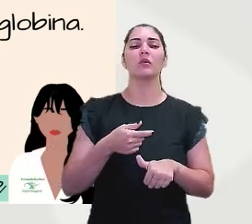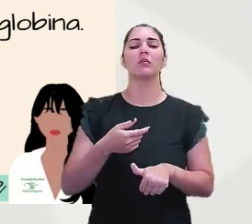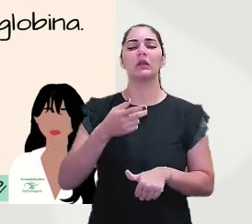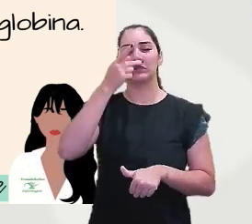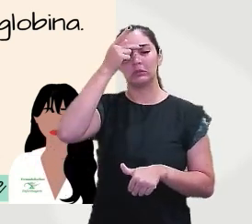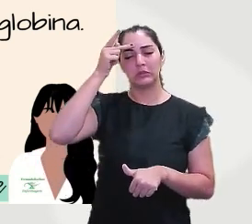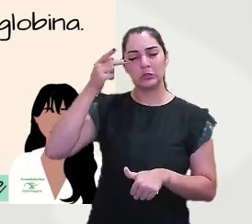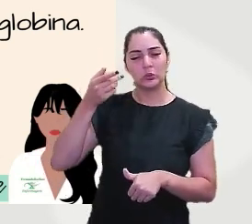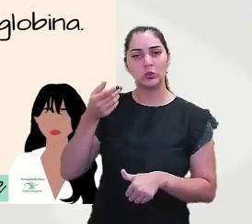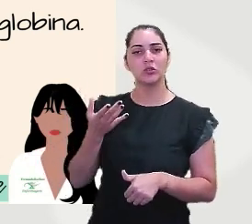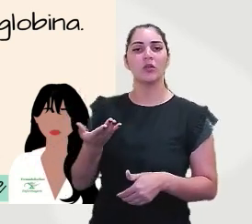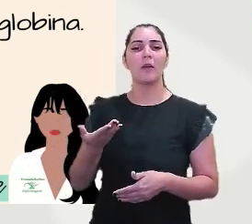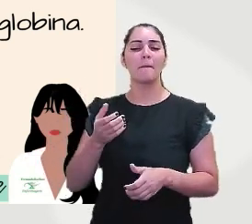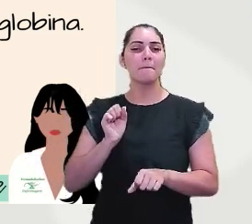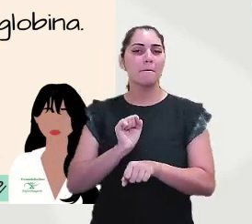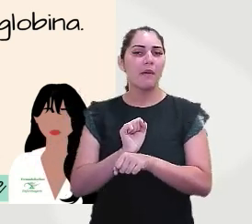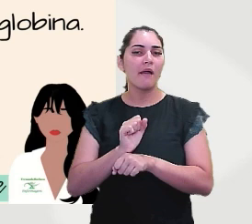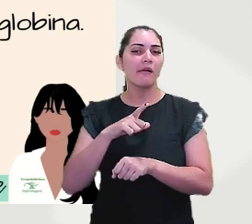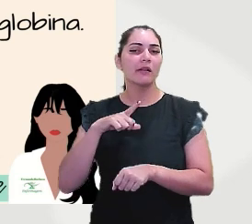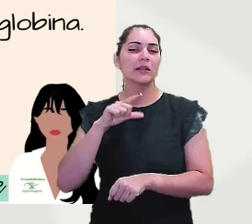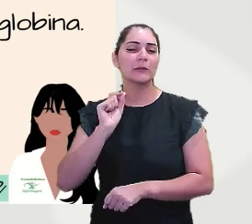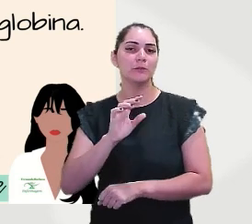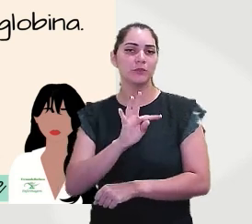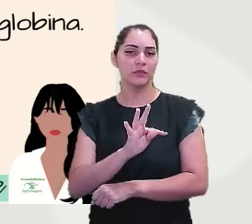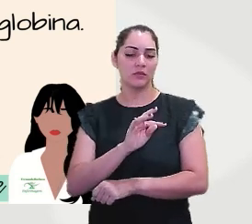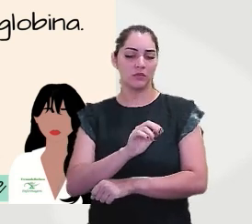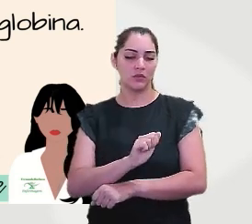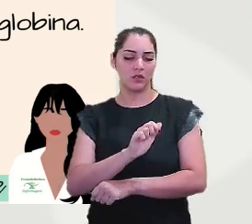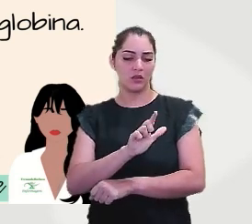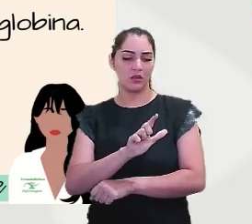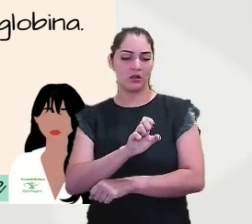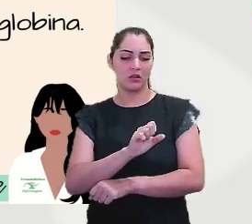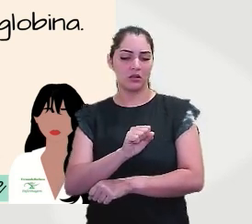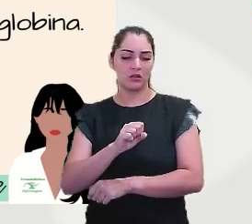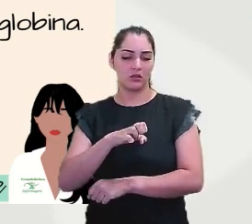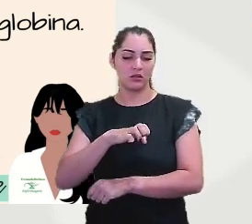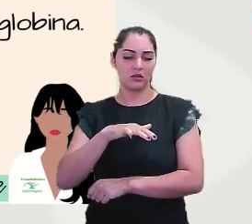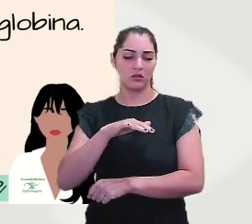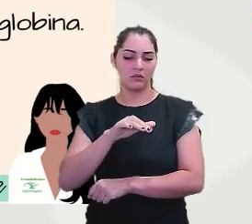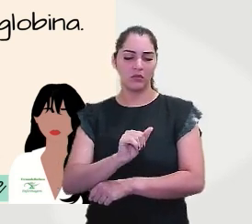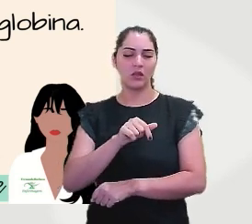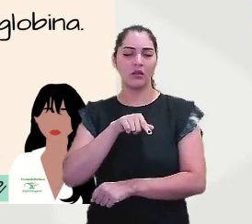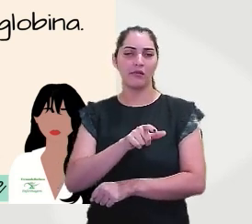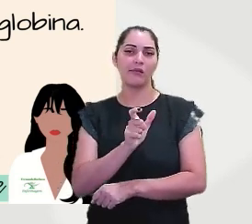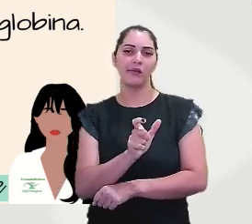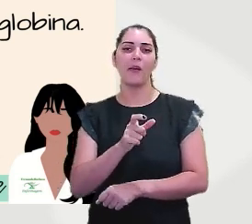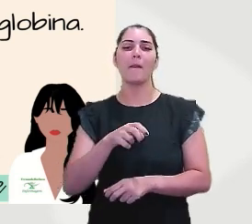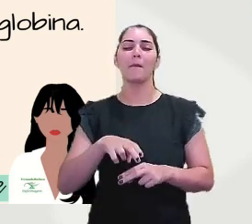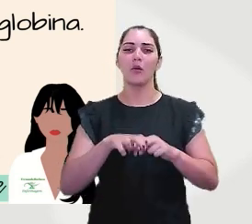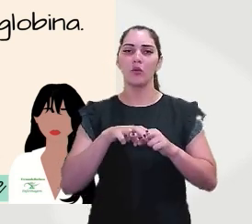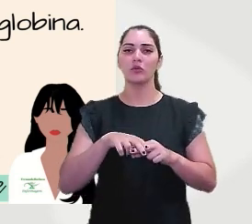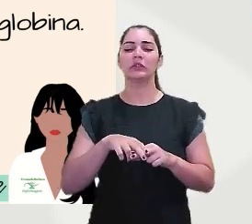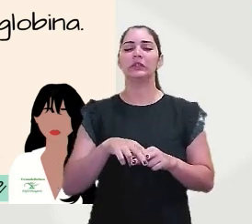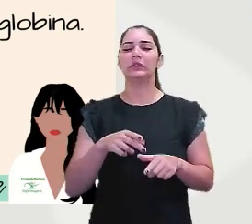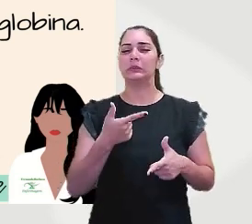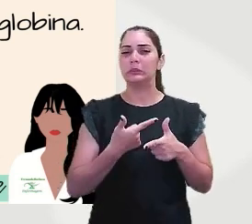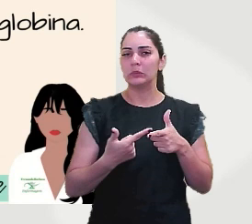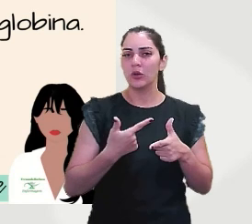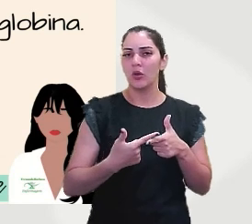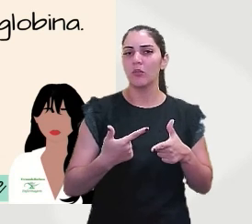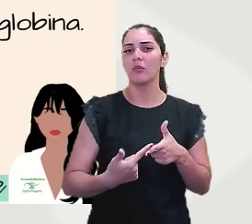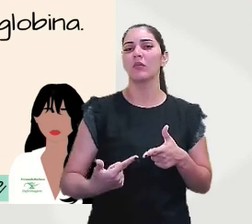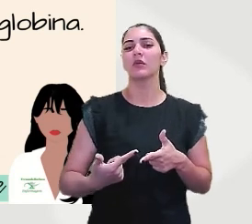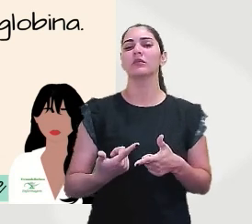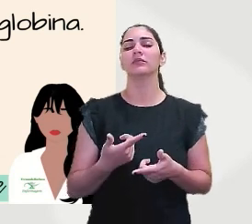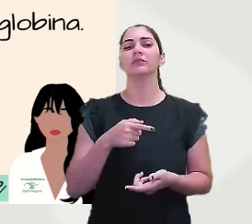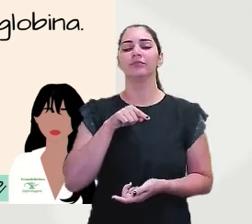ter a talassemia, essa anemia que é causada por essa deformação, por esse defeito que faz com que, justamente